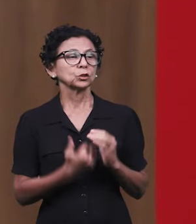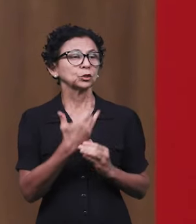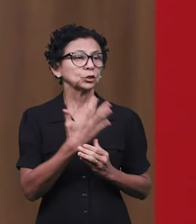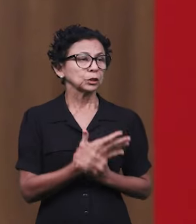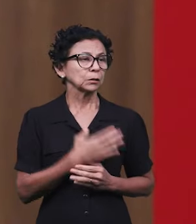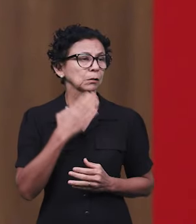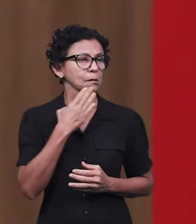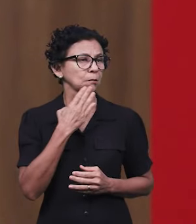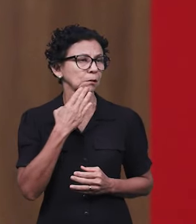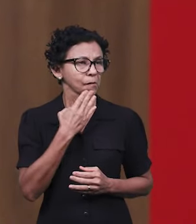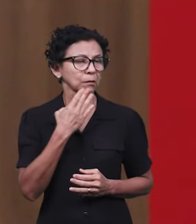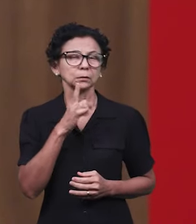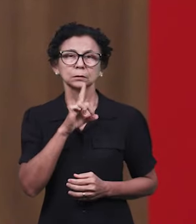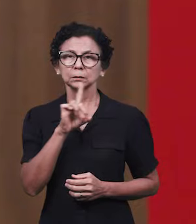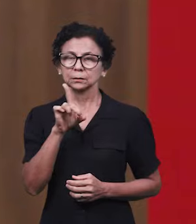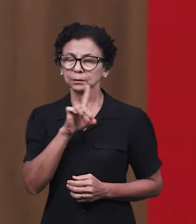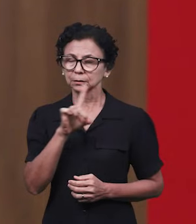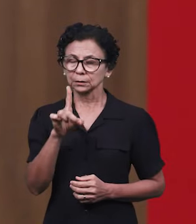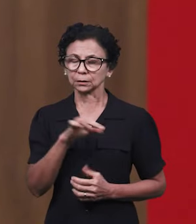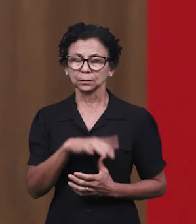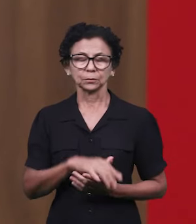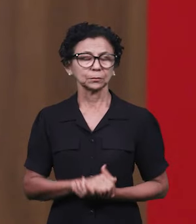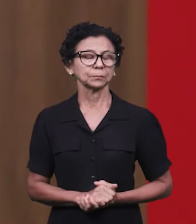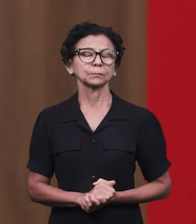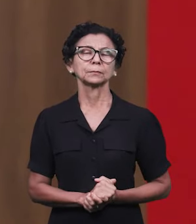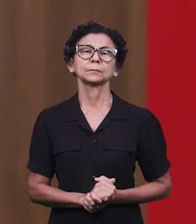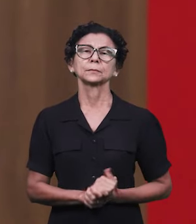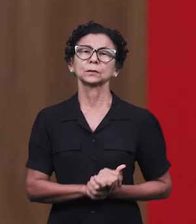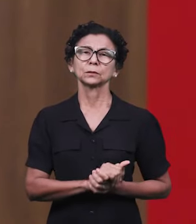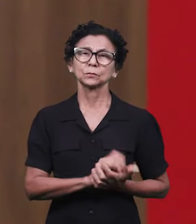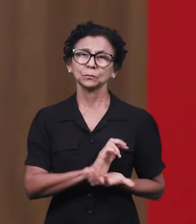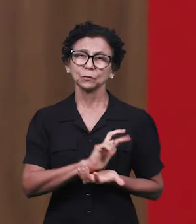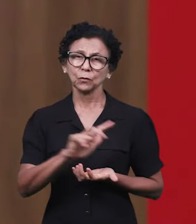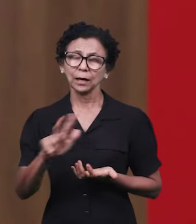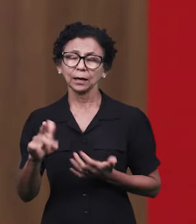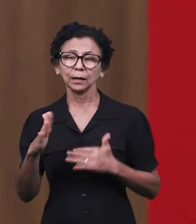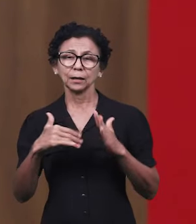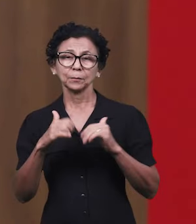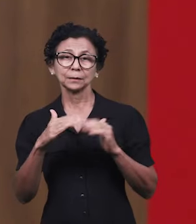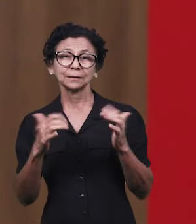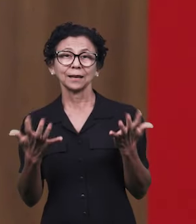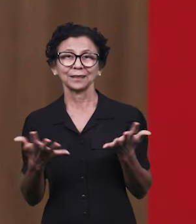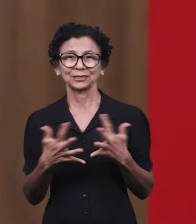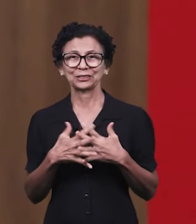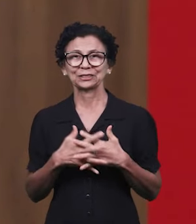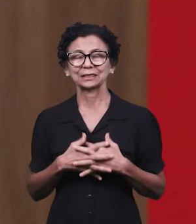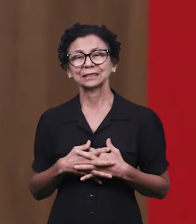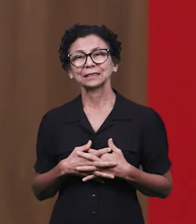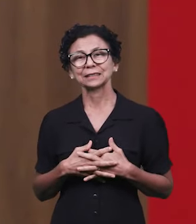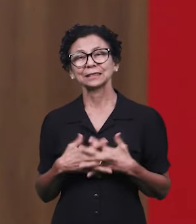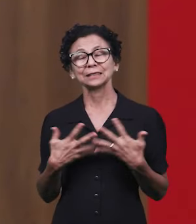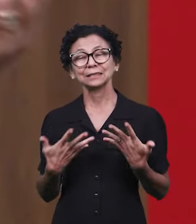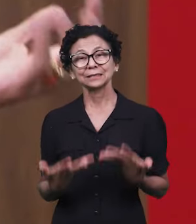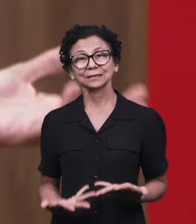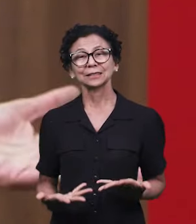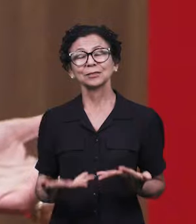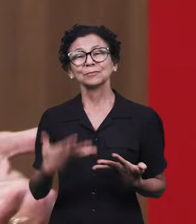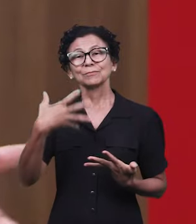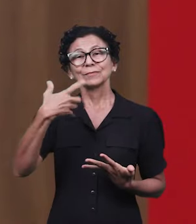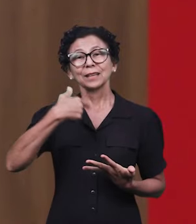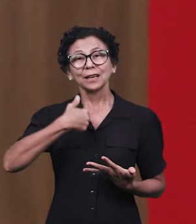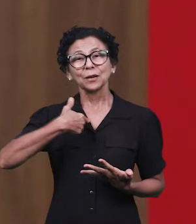são muitas que ele tem. Então ele acaba nos envolvendo, foi um aprendizado. Hoje nós passamos